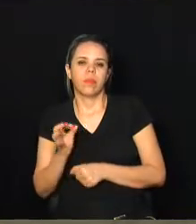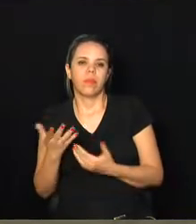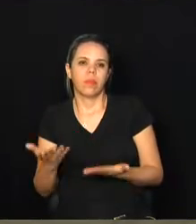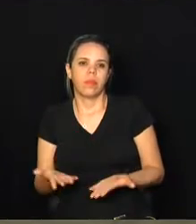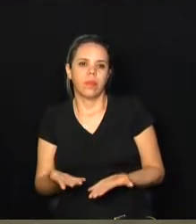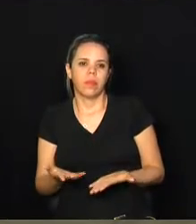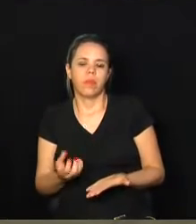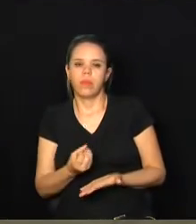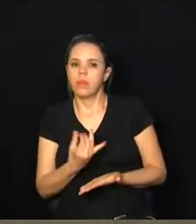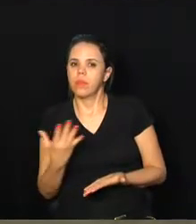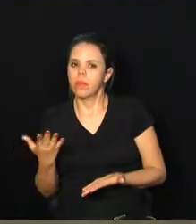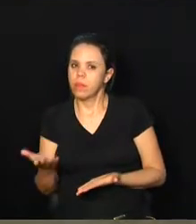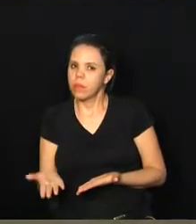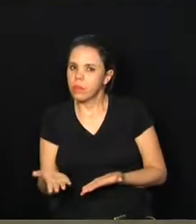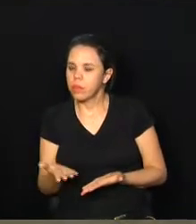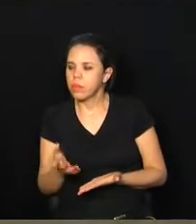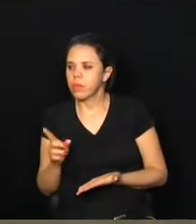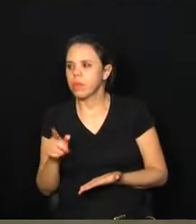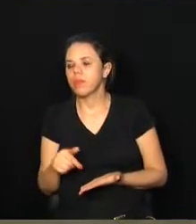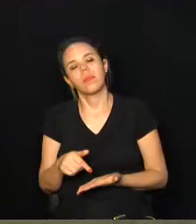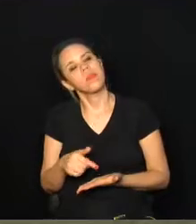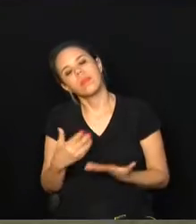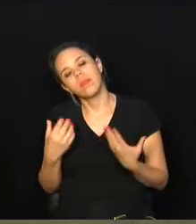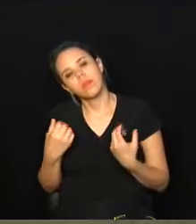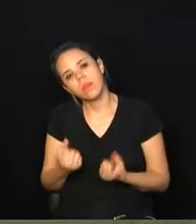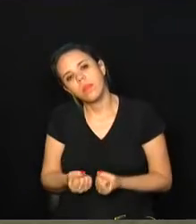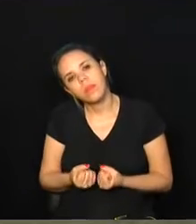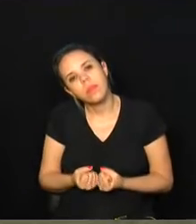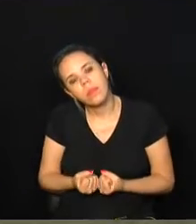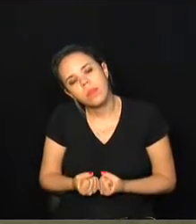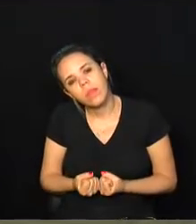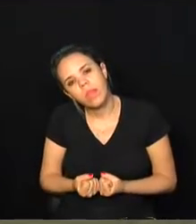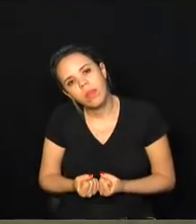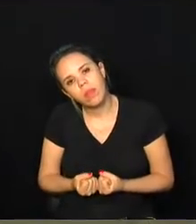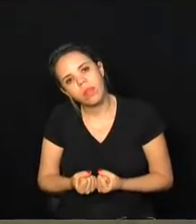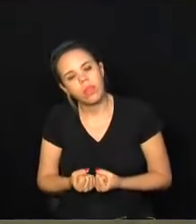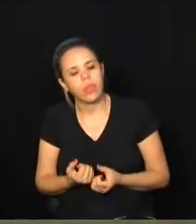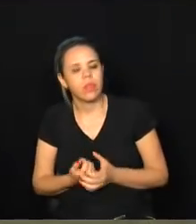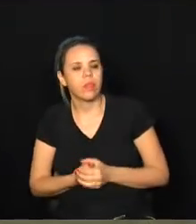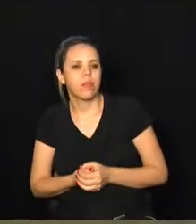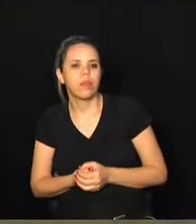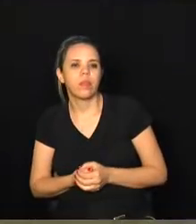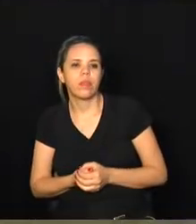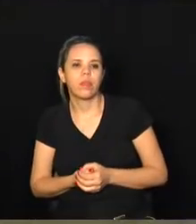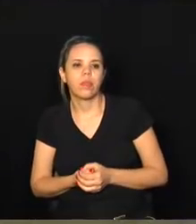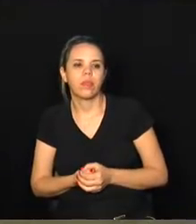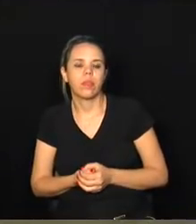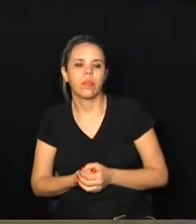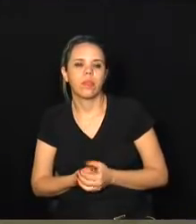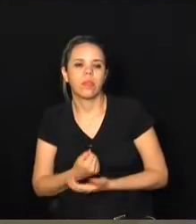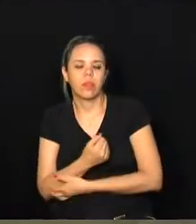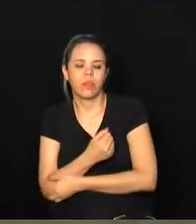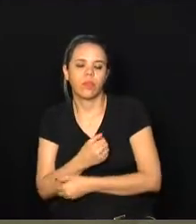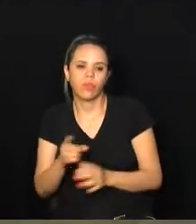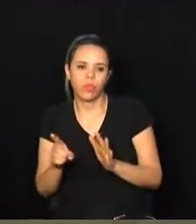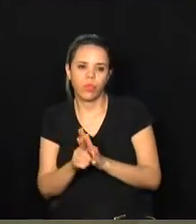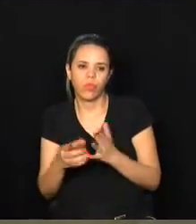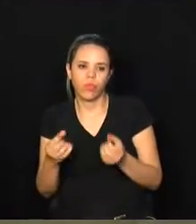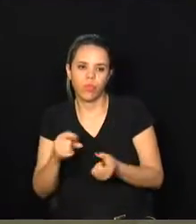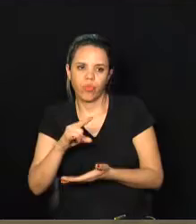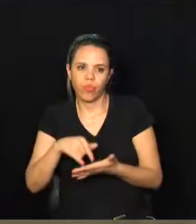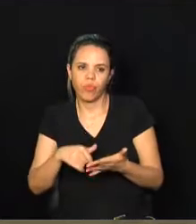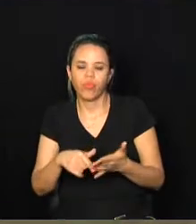esse volume é aceito, a certeza de que esse endereço, esse proprietário, está tudo aceito. Mas